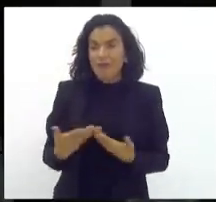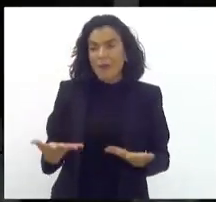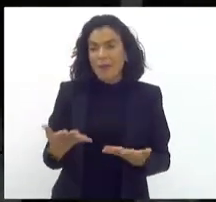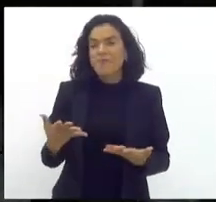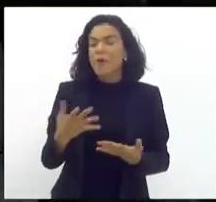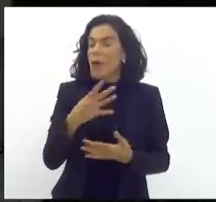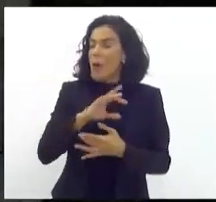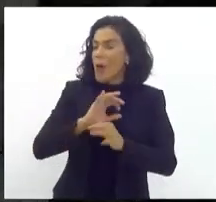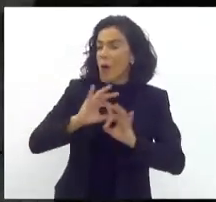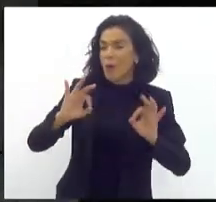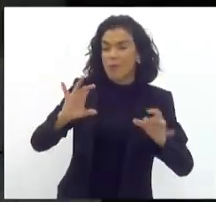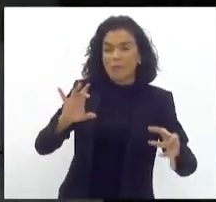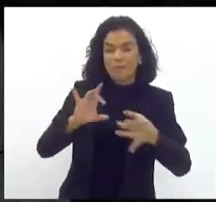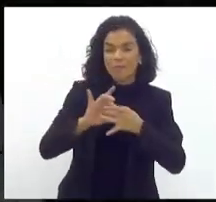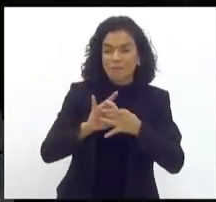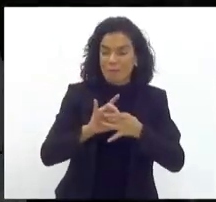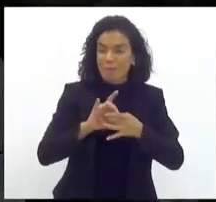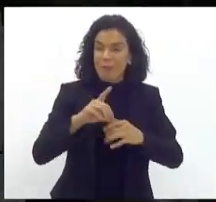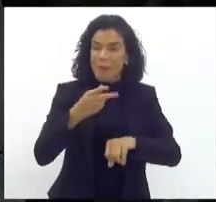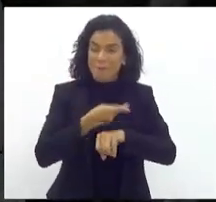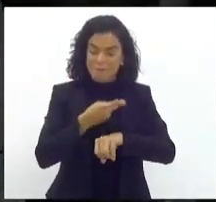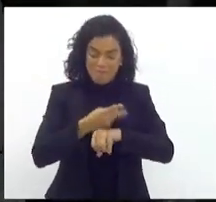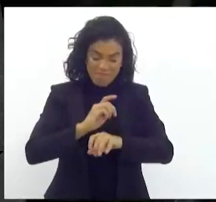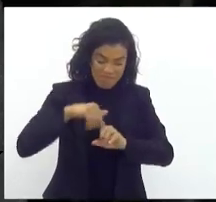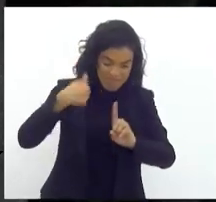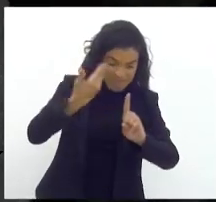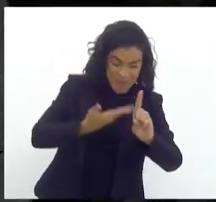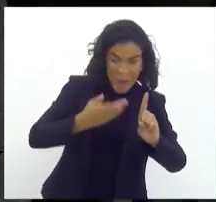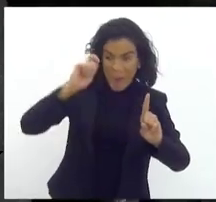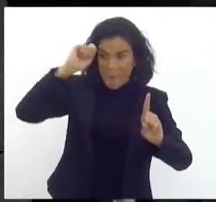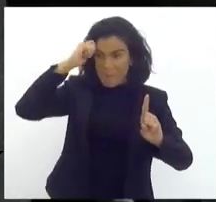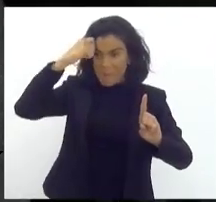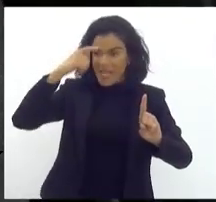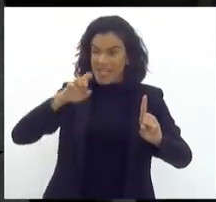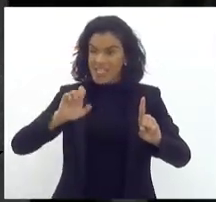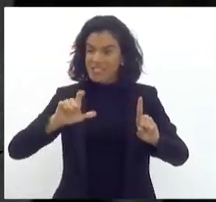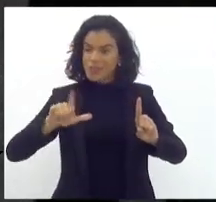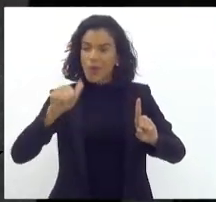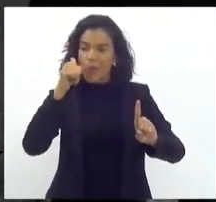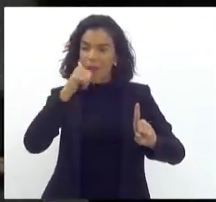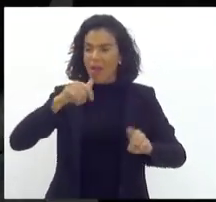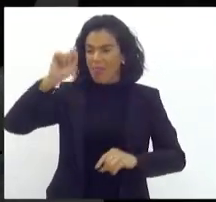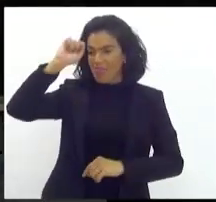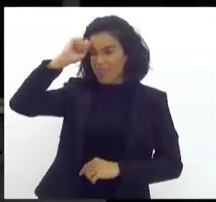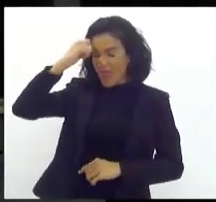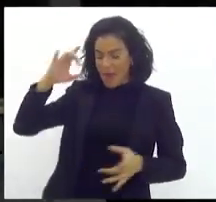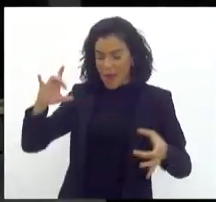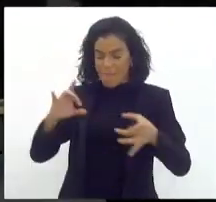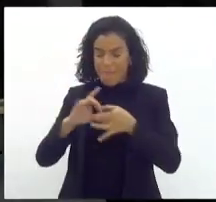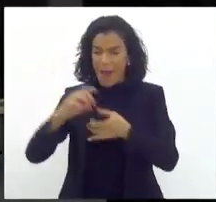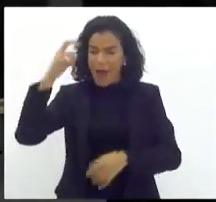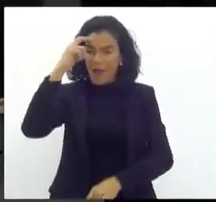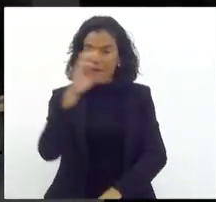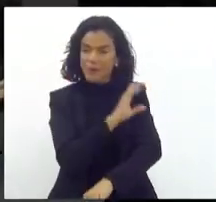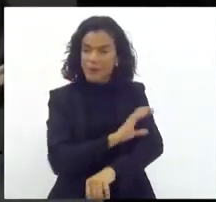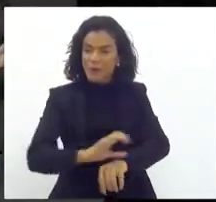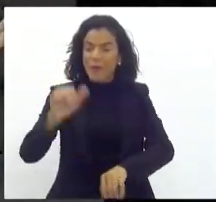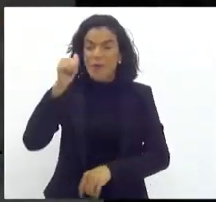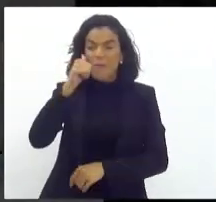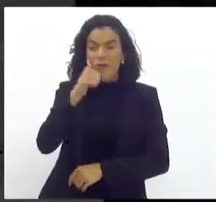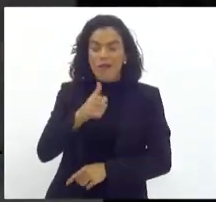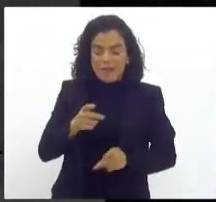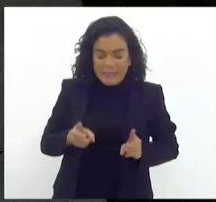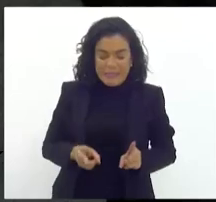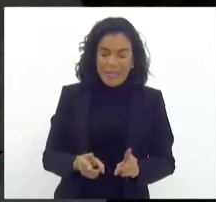foi muito pertinente esse prêmio a Preta Gil Preta Gil é uma mulher negra ligada cultura uma mulher que